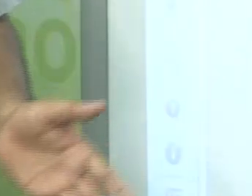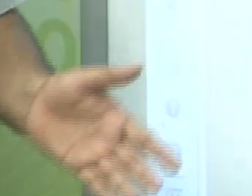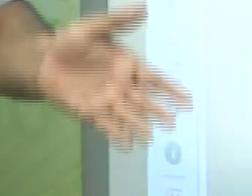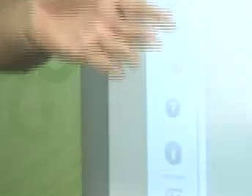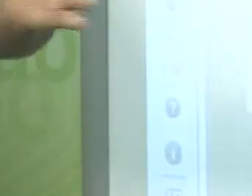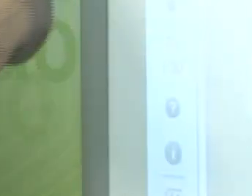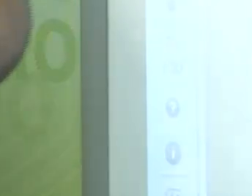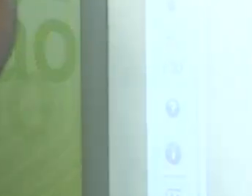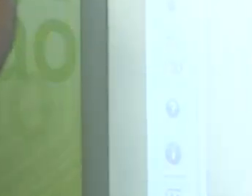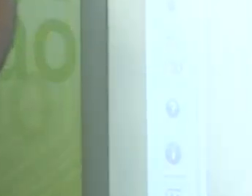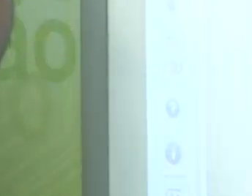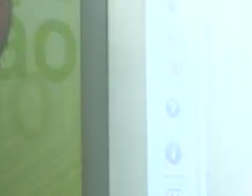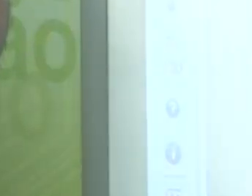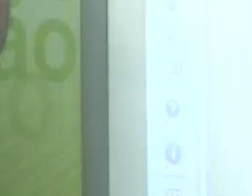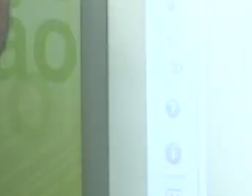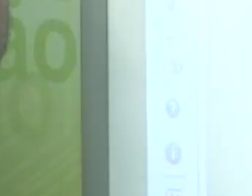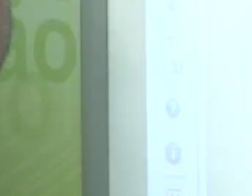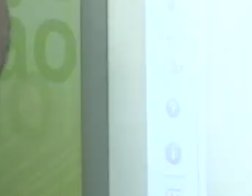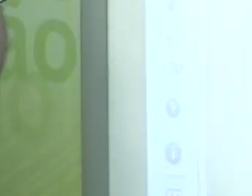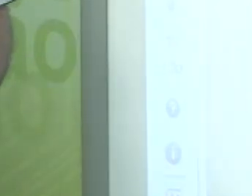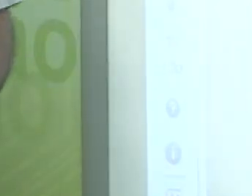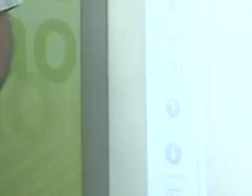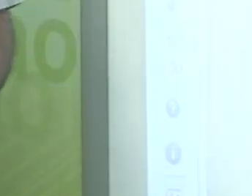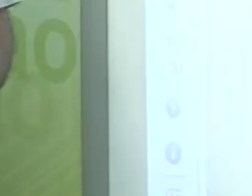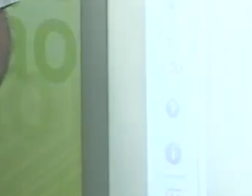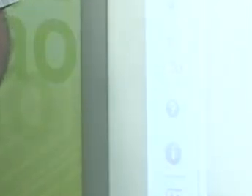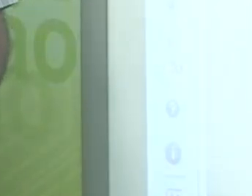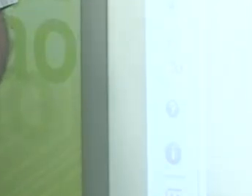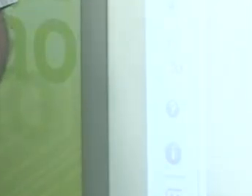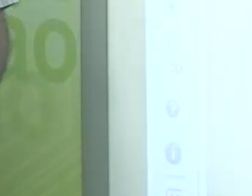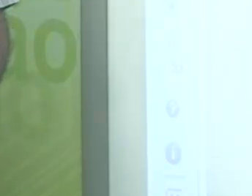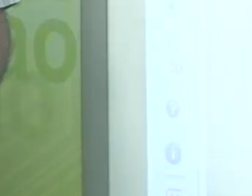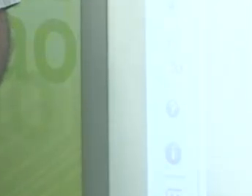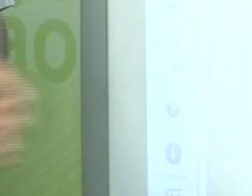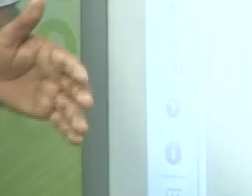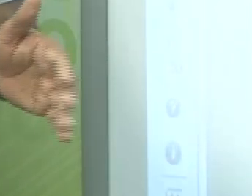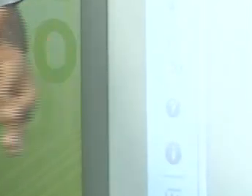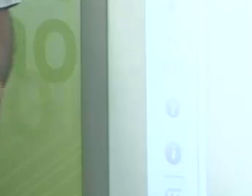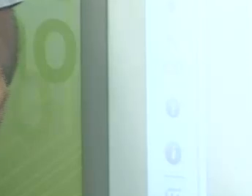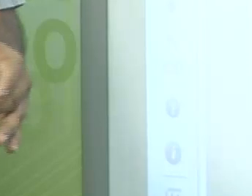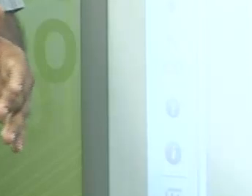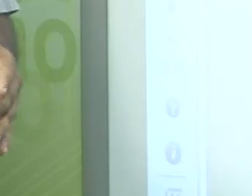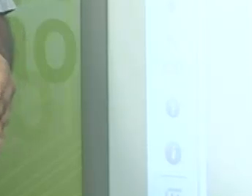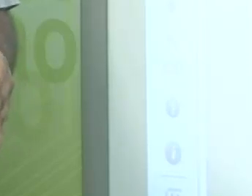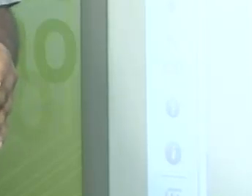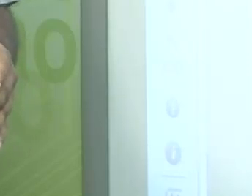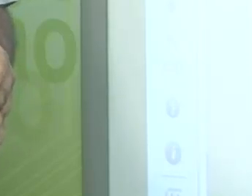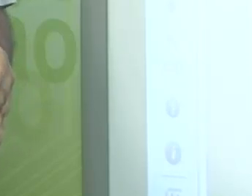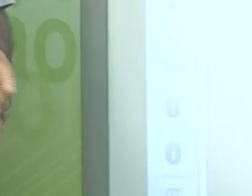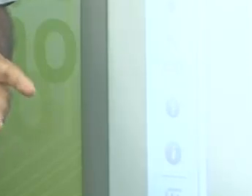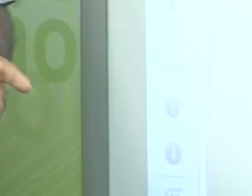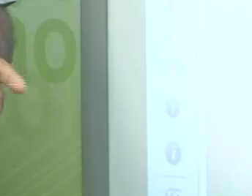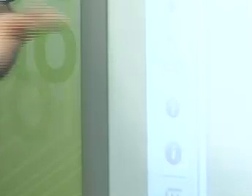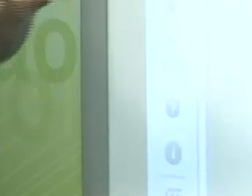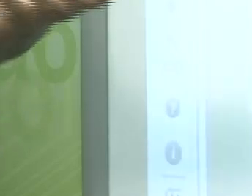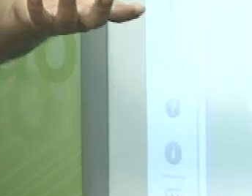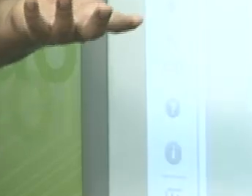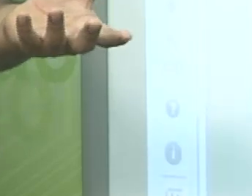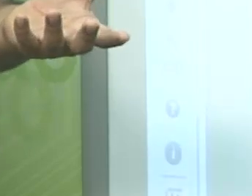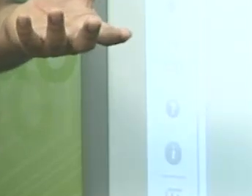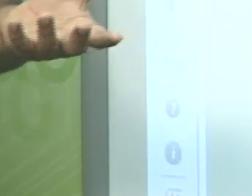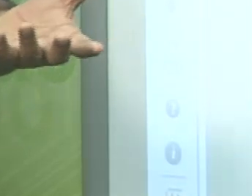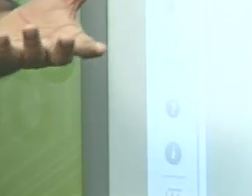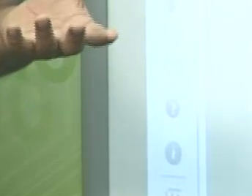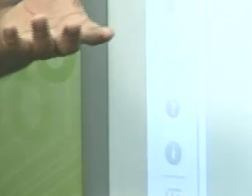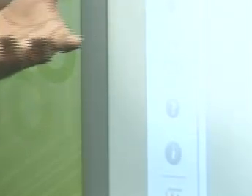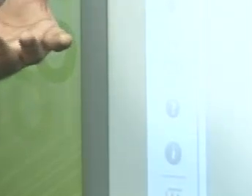orientado a objetos, virou C++, né? E assim por diante. O JavaScript,